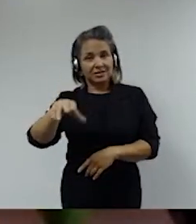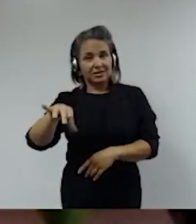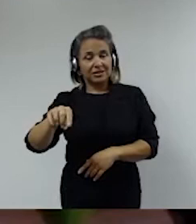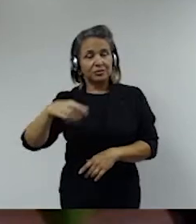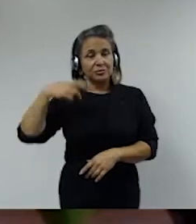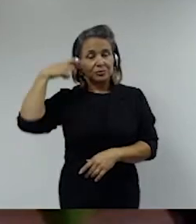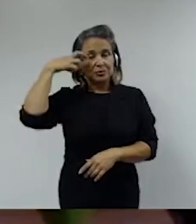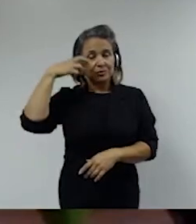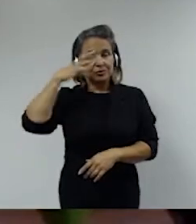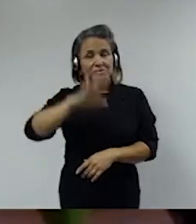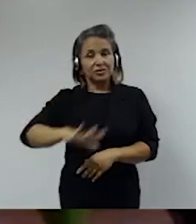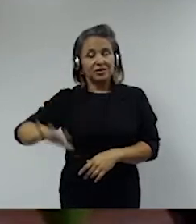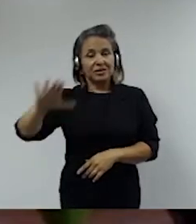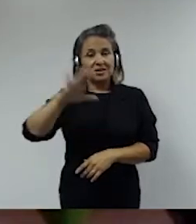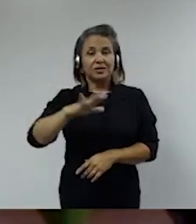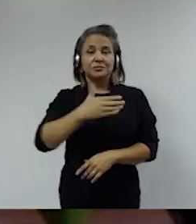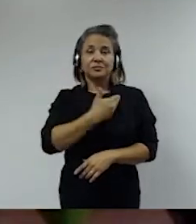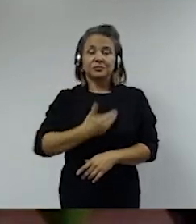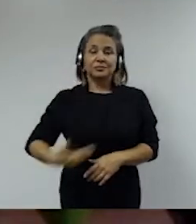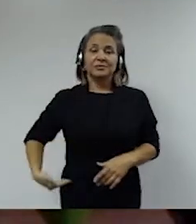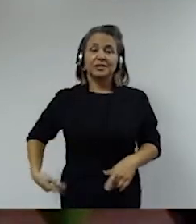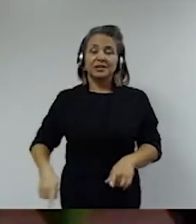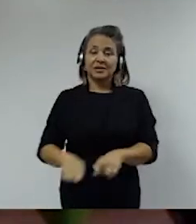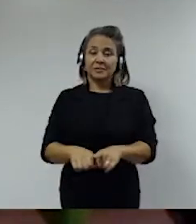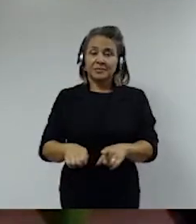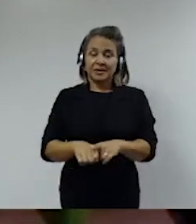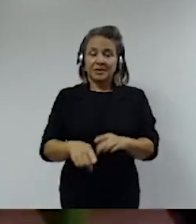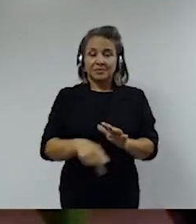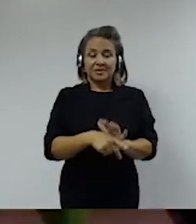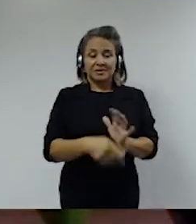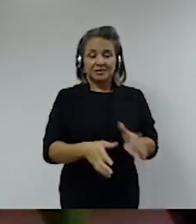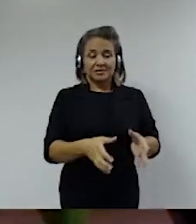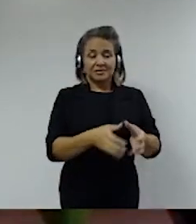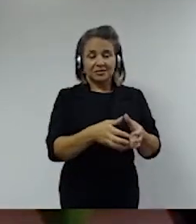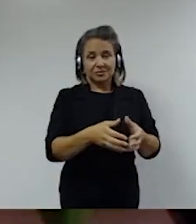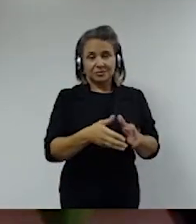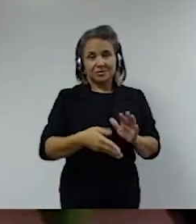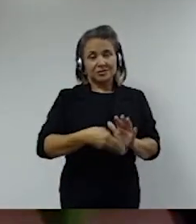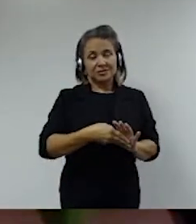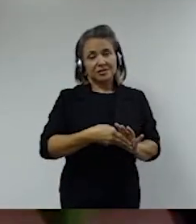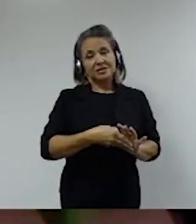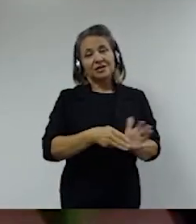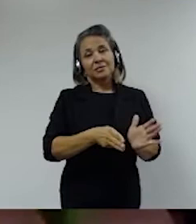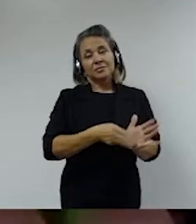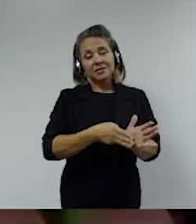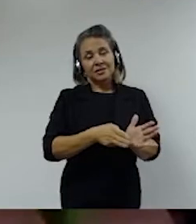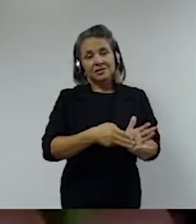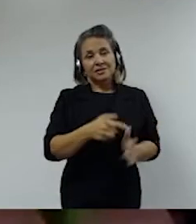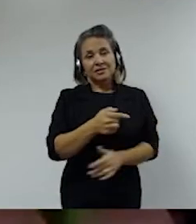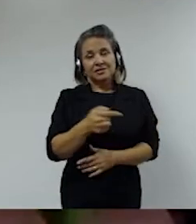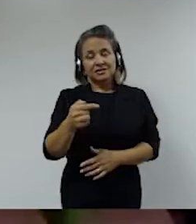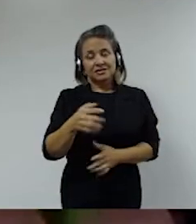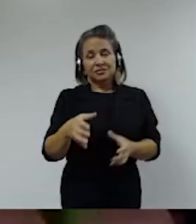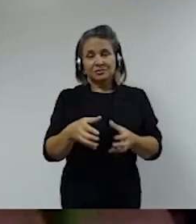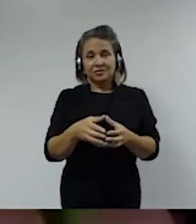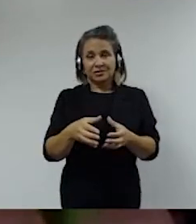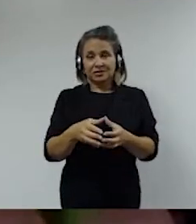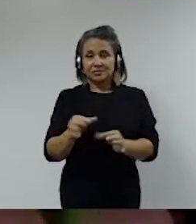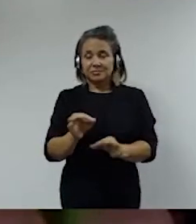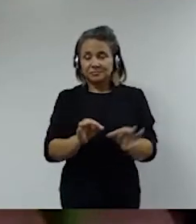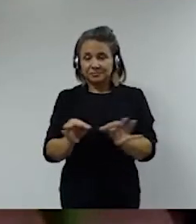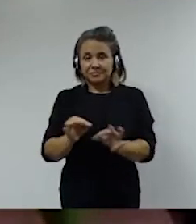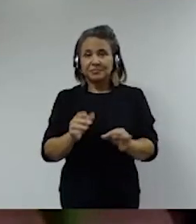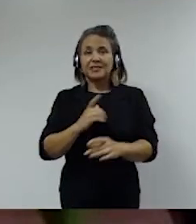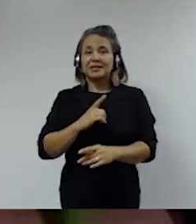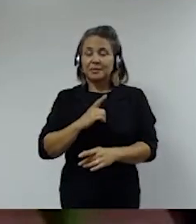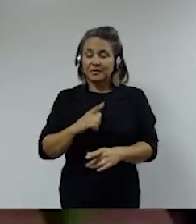da República e membro da 7ª Câmara de Coordenação e Revisão. Teremos também, a nos brindar